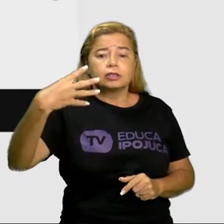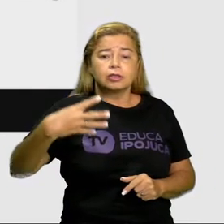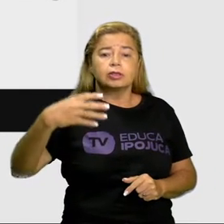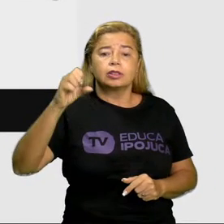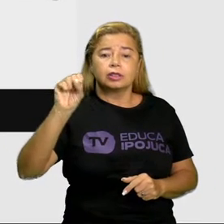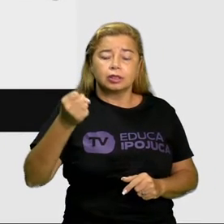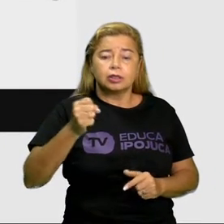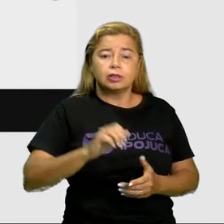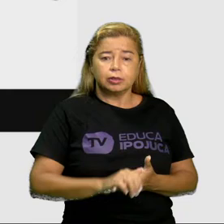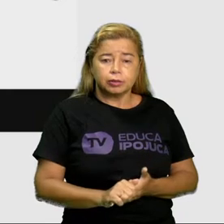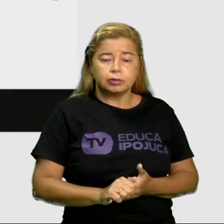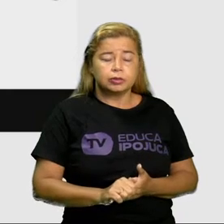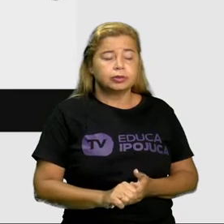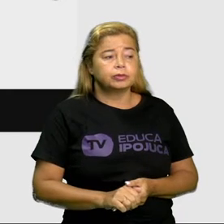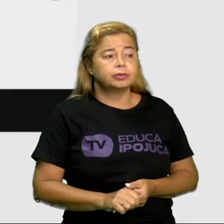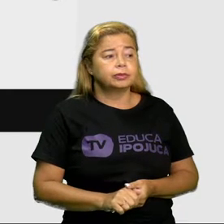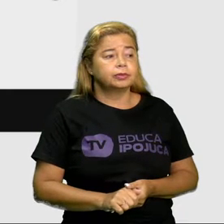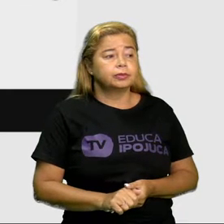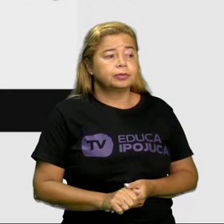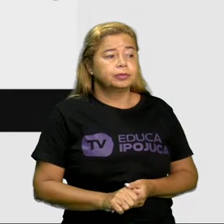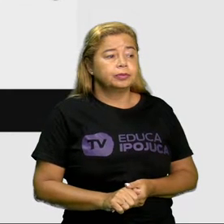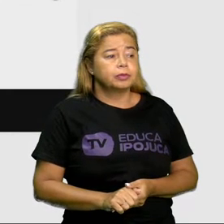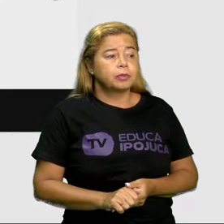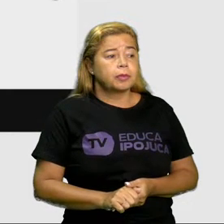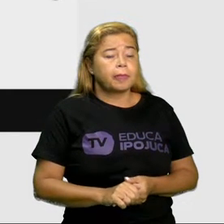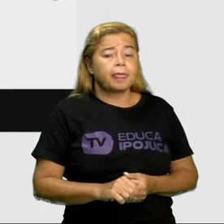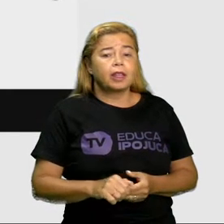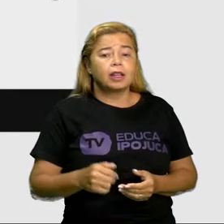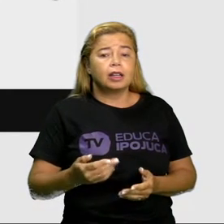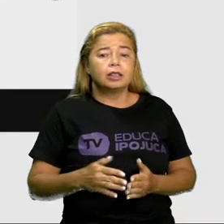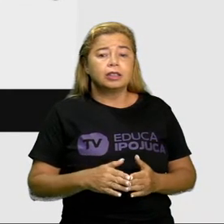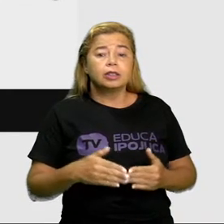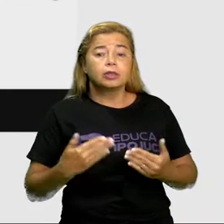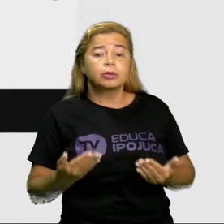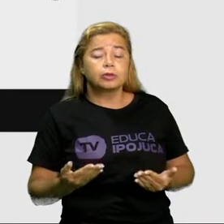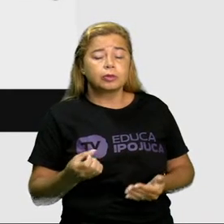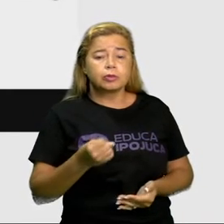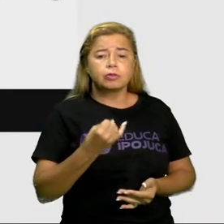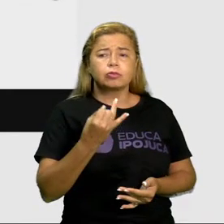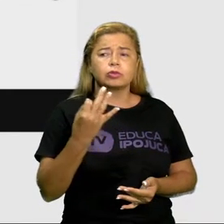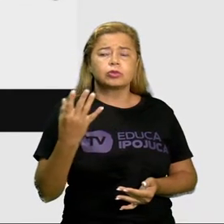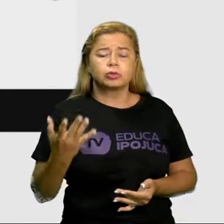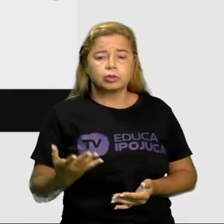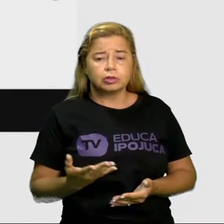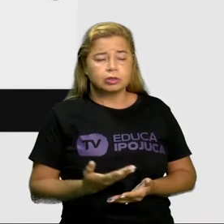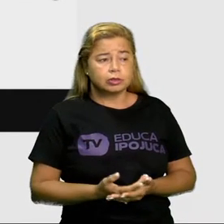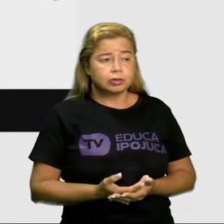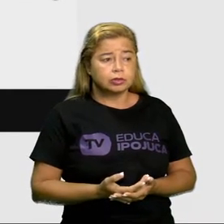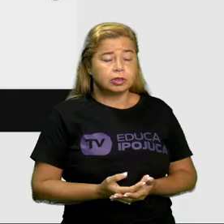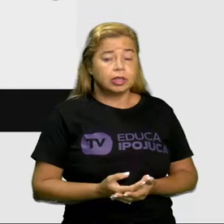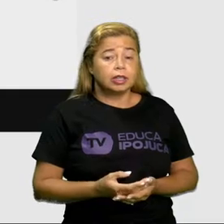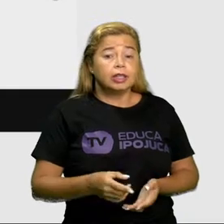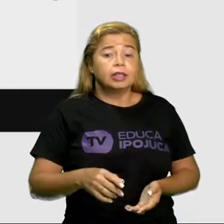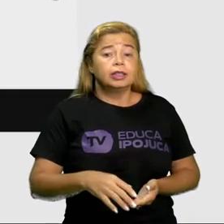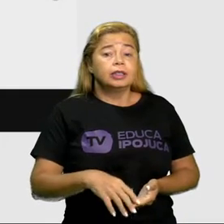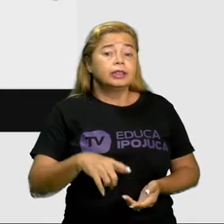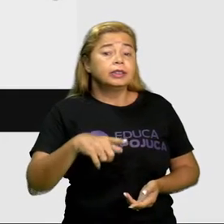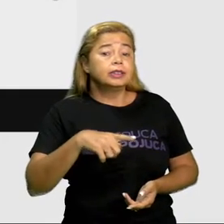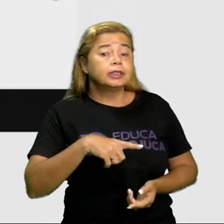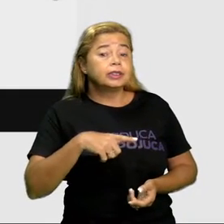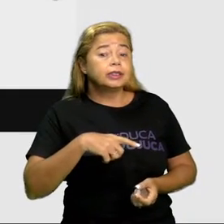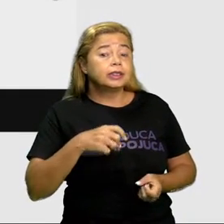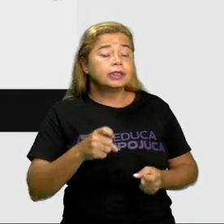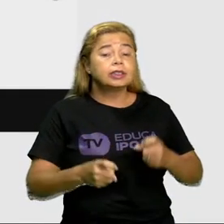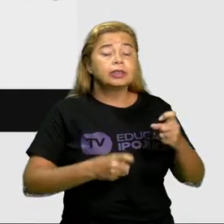que a gente usa na multiplicação a certo e tem internet que página lá no